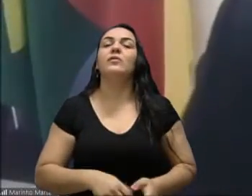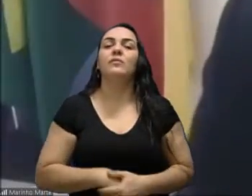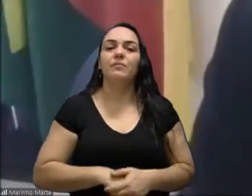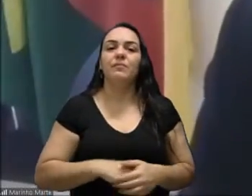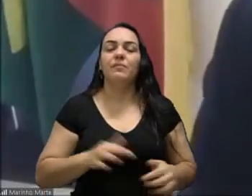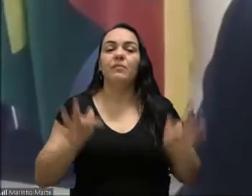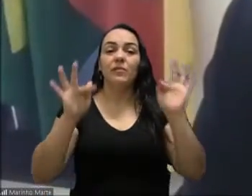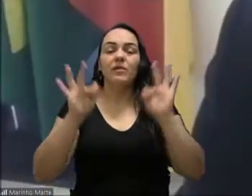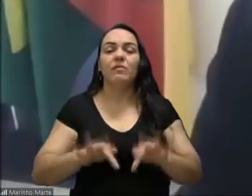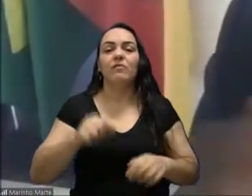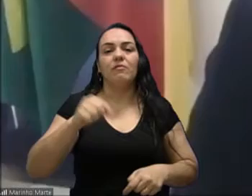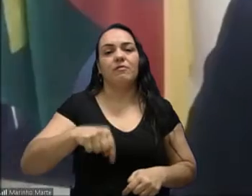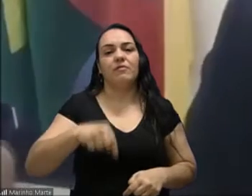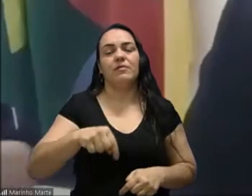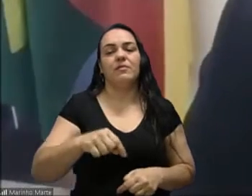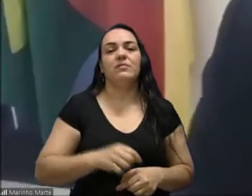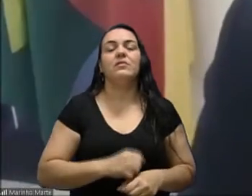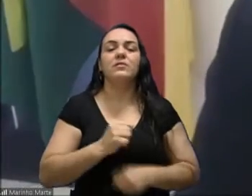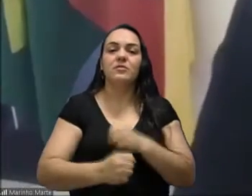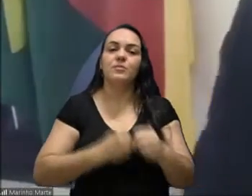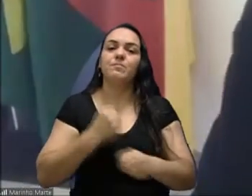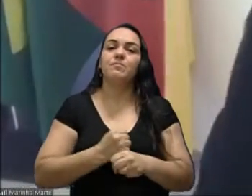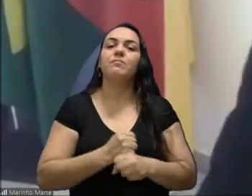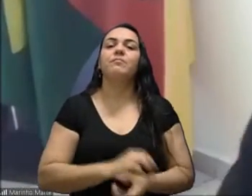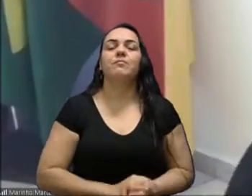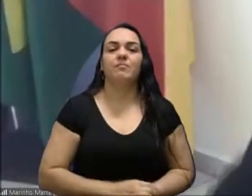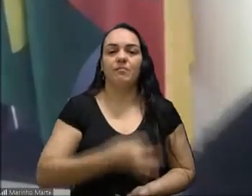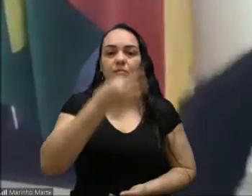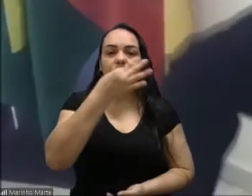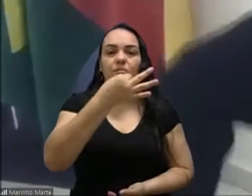até o final desse mandato. É a sugestão que eu faço.